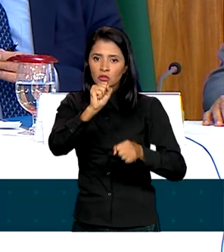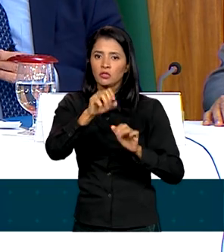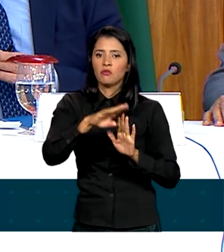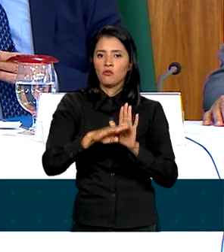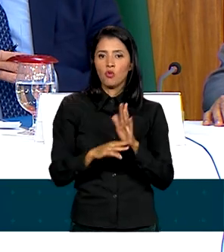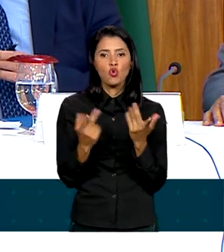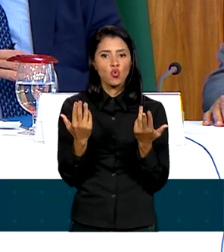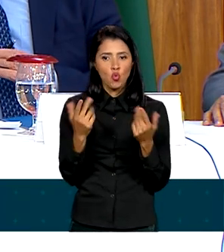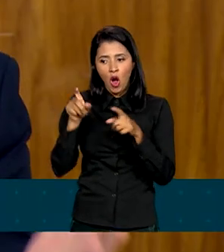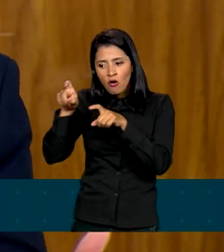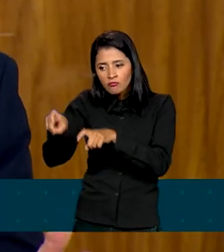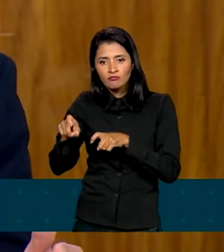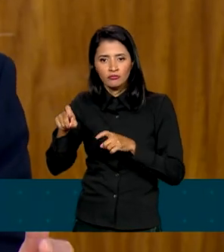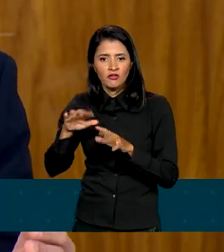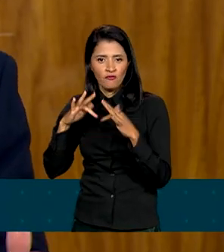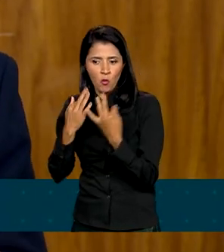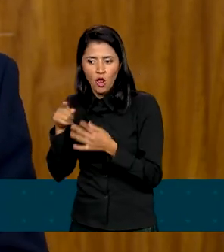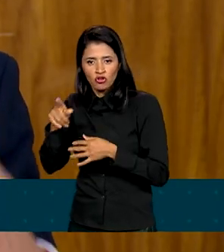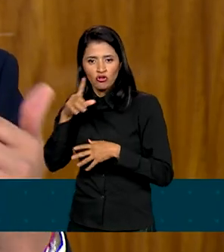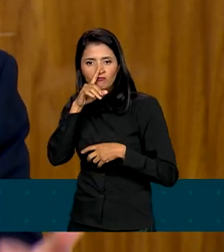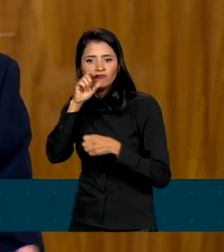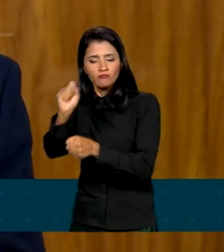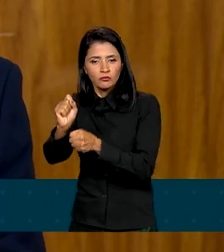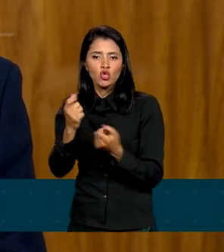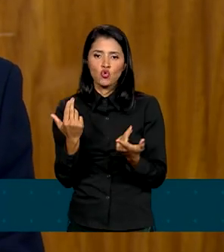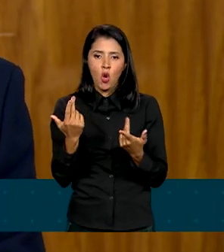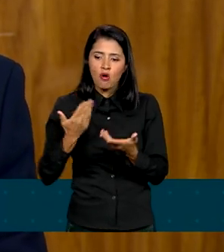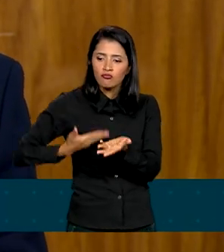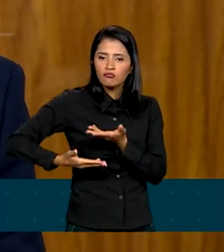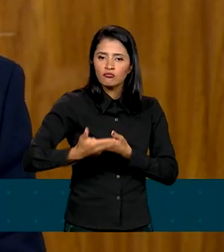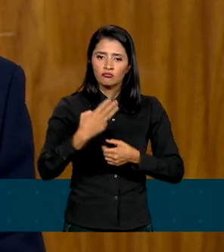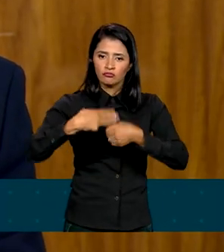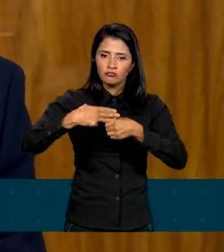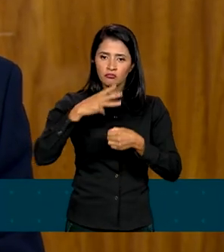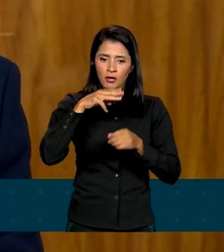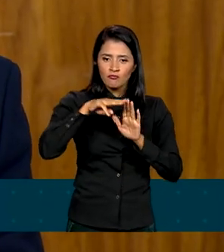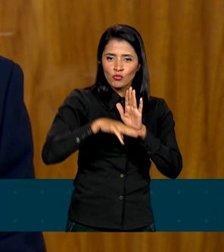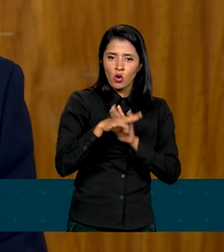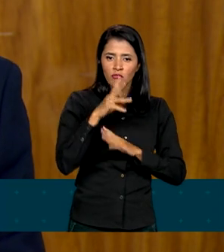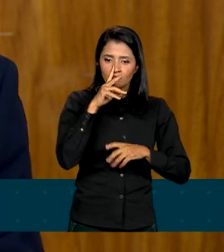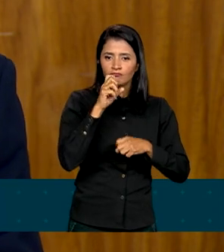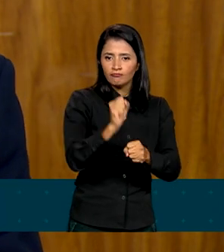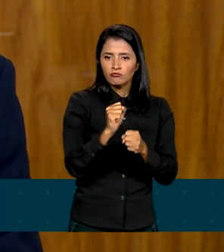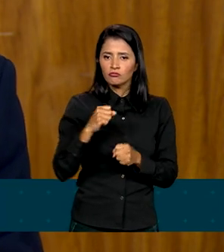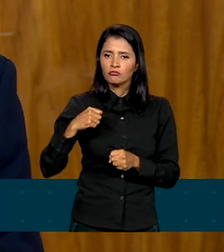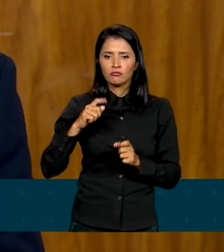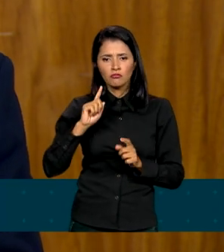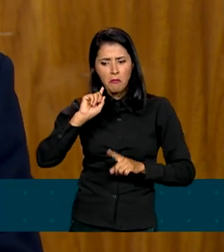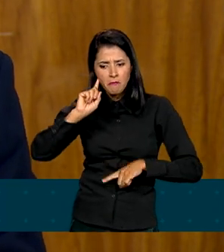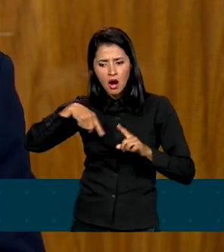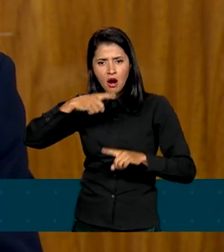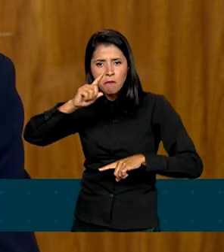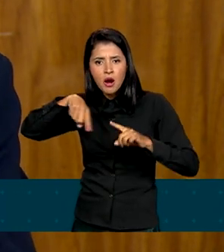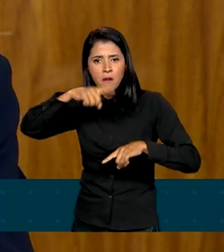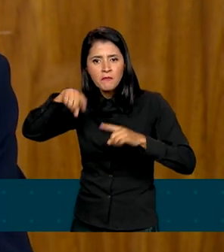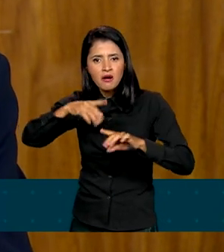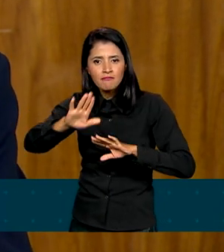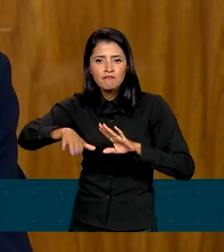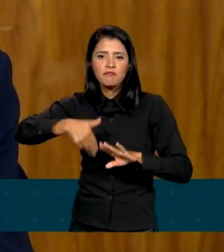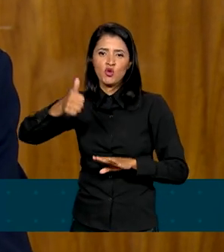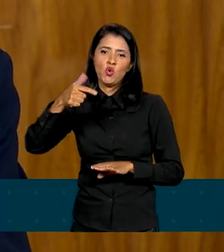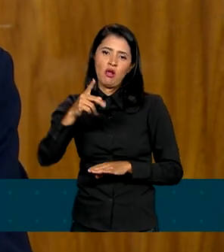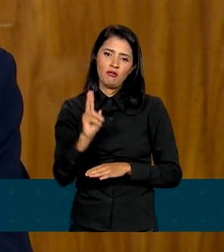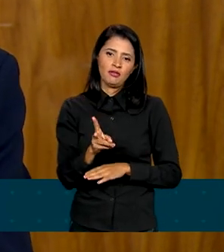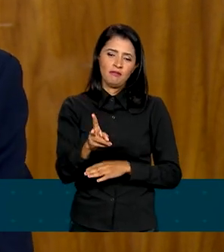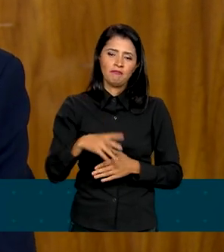agricultura familiar, como dialogar com os municípios para fortalecer esse programa, para cada vez mais nós podermos aperfeiçoar esse programa. Hoje, o